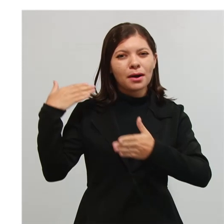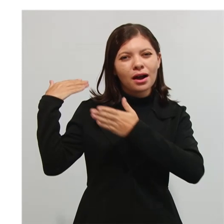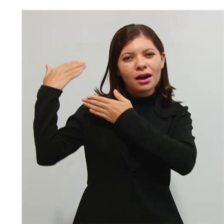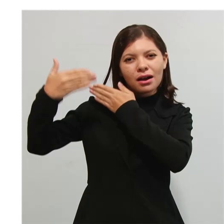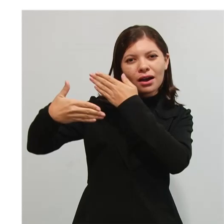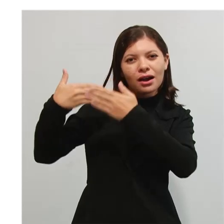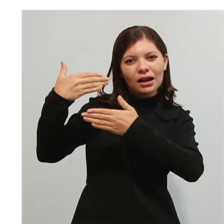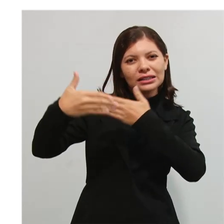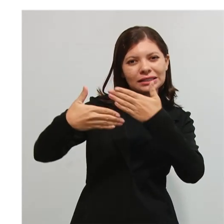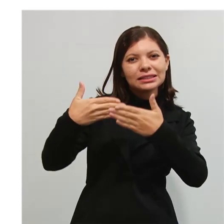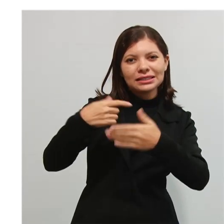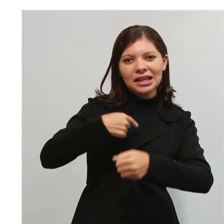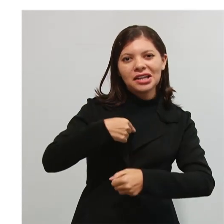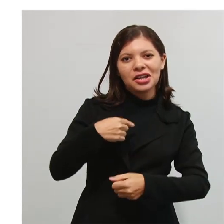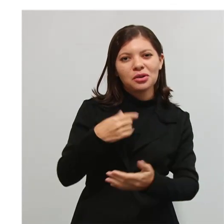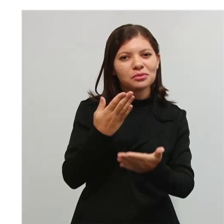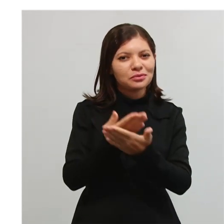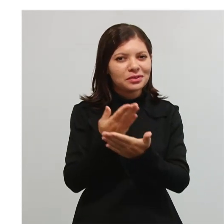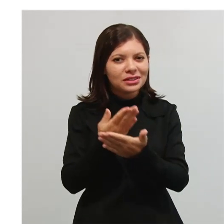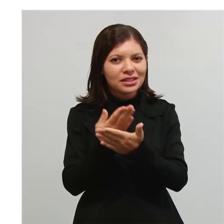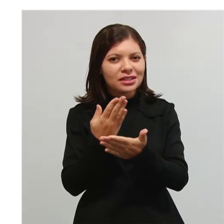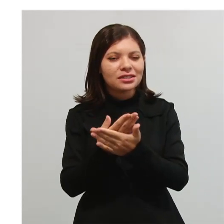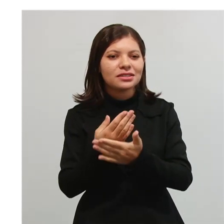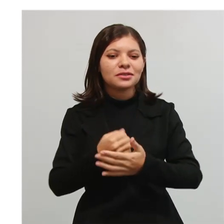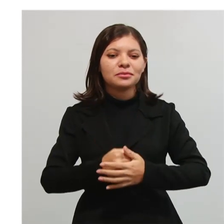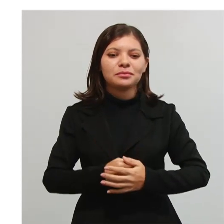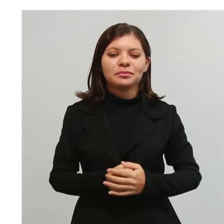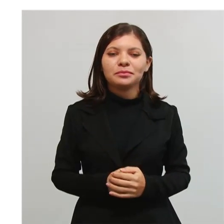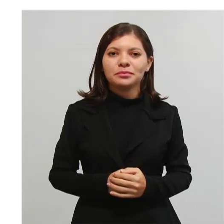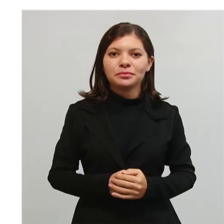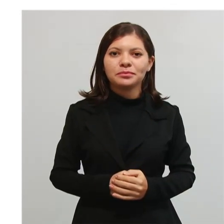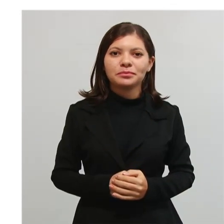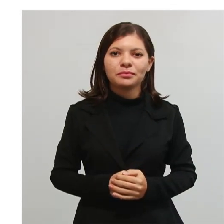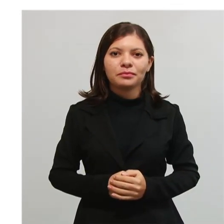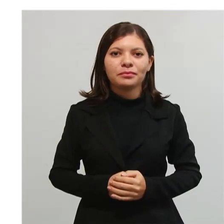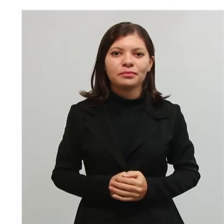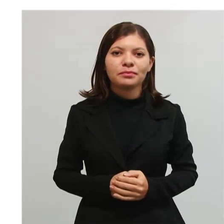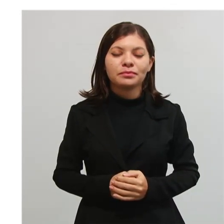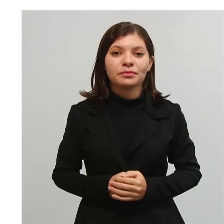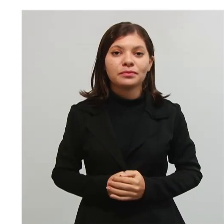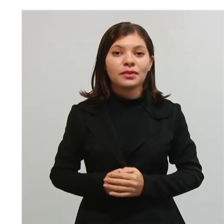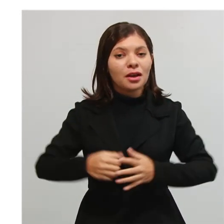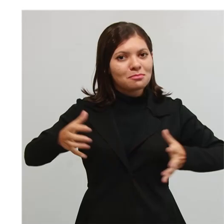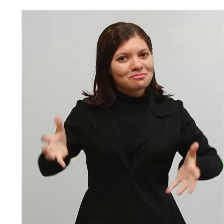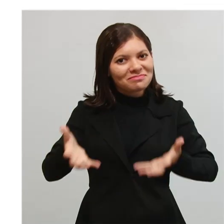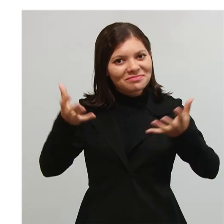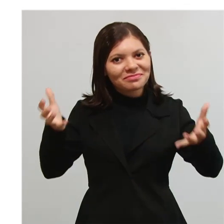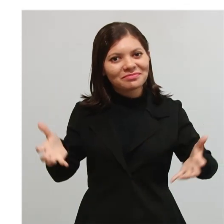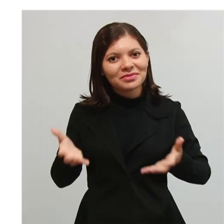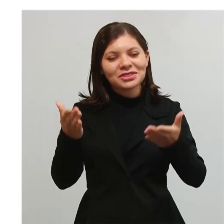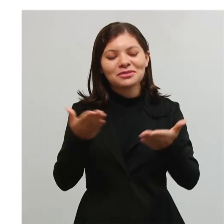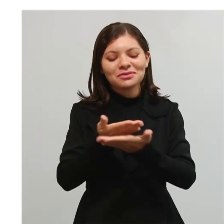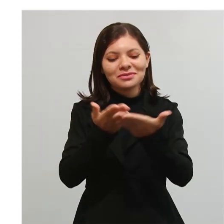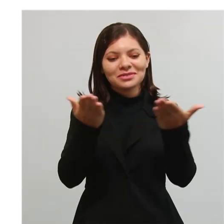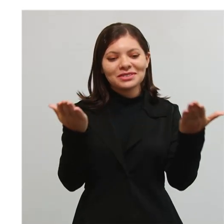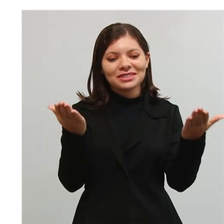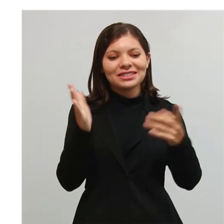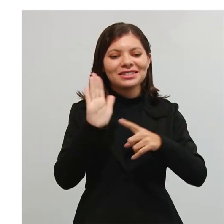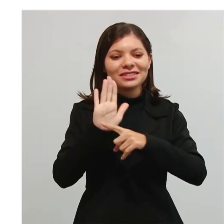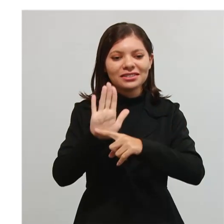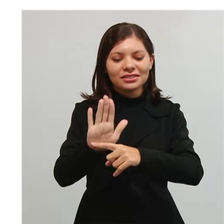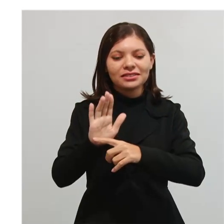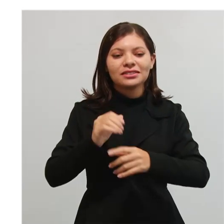de tudo que eu já fiz de tudo que eu já estudei e que sirva também de motivação para vocês pessoal